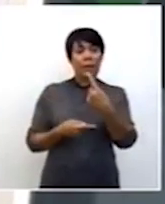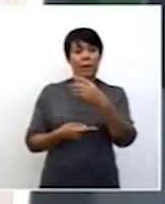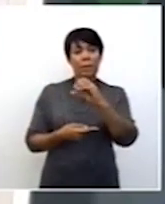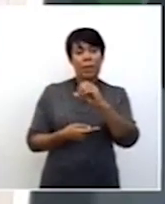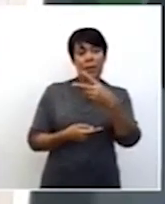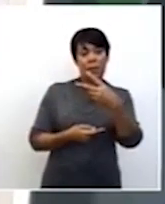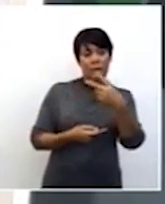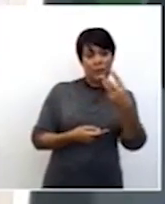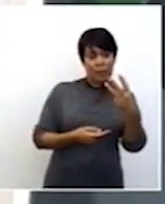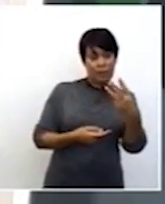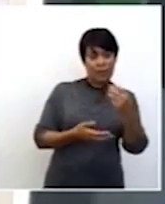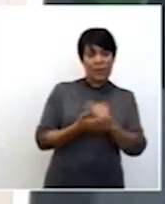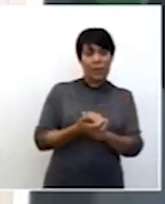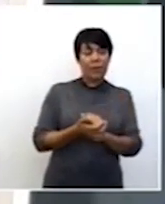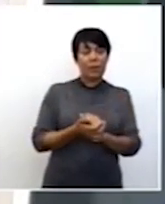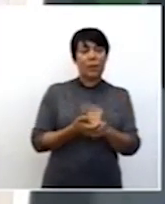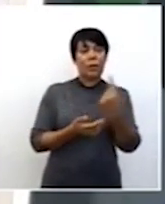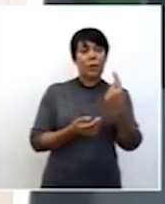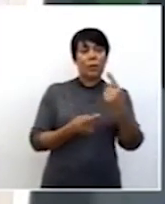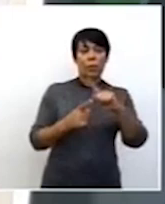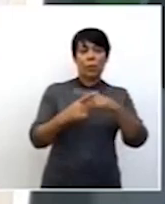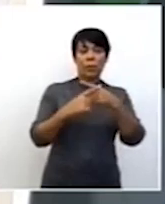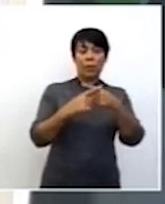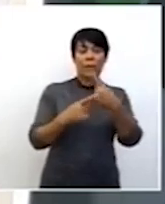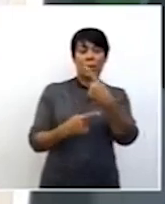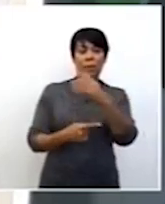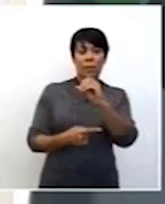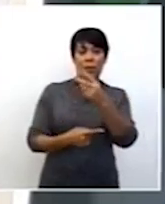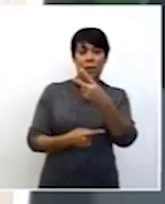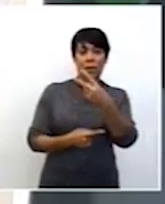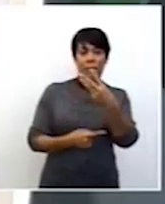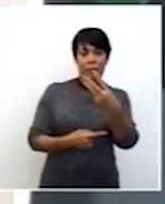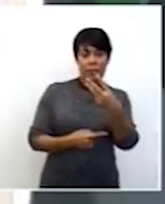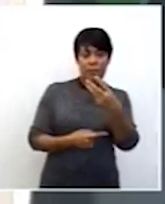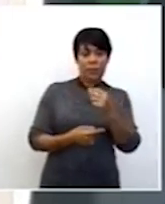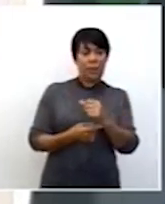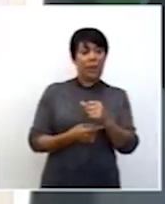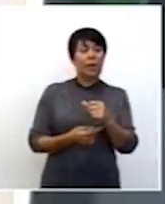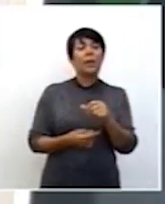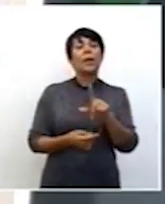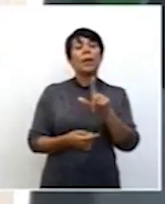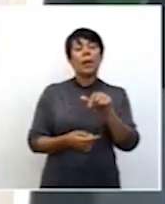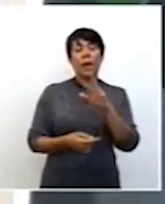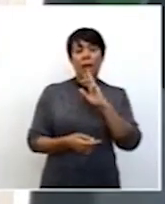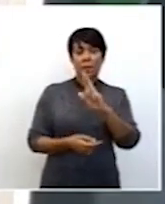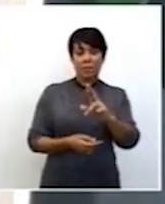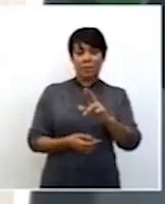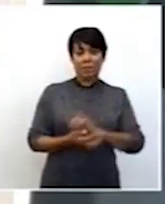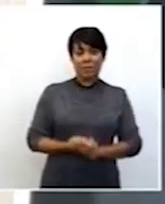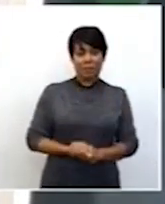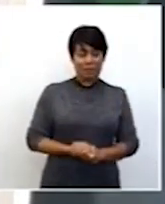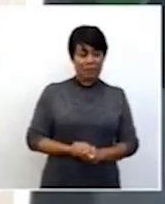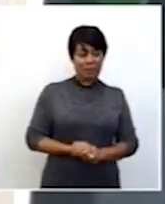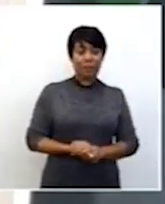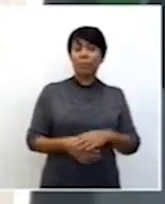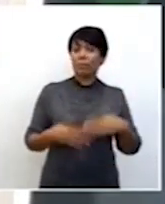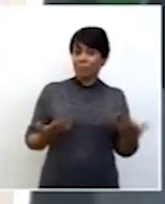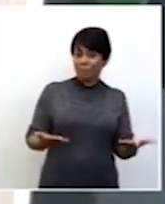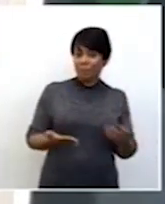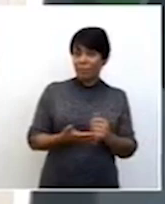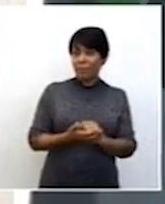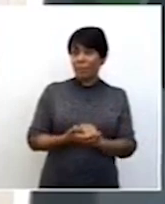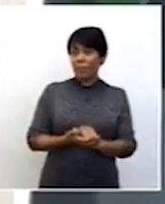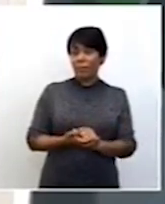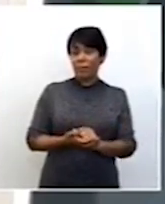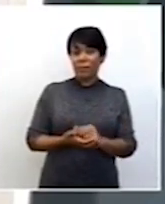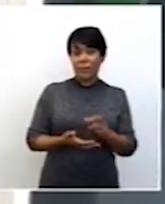1023. 1 vezes 1023, 1023 é a minha resposta, né? Então, essa é a soma